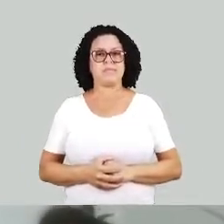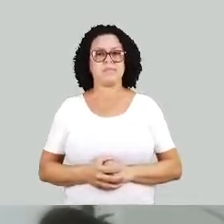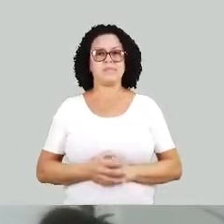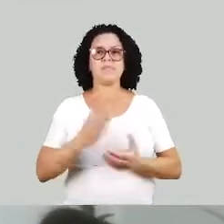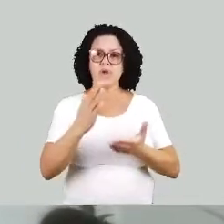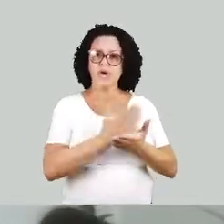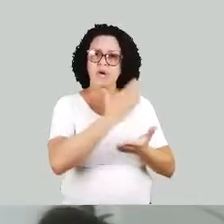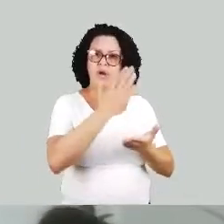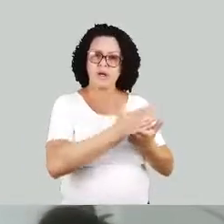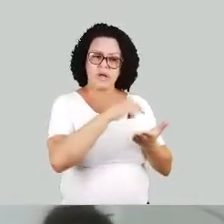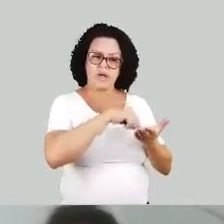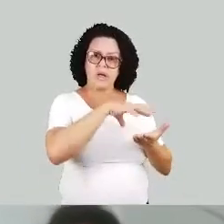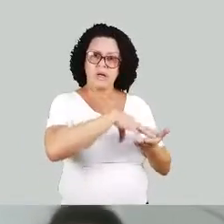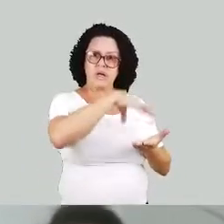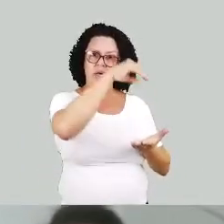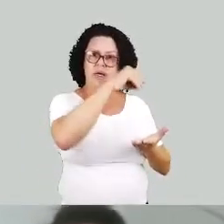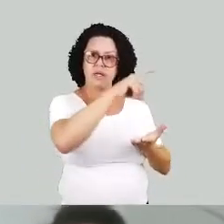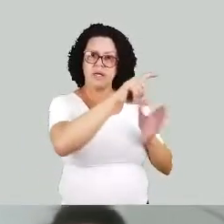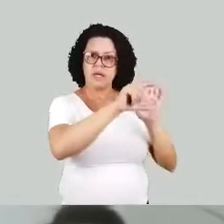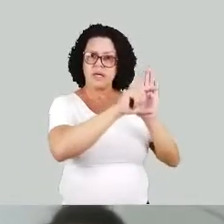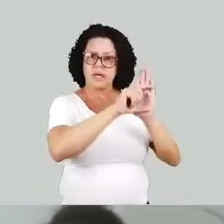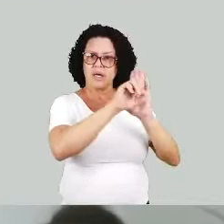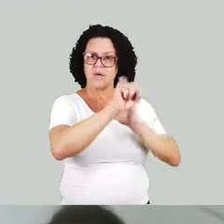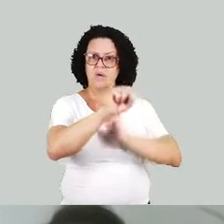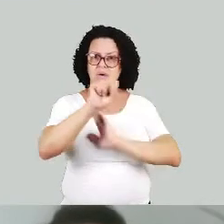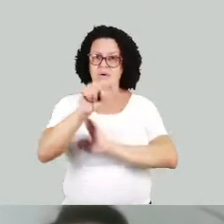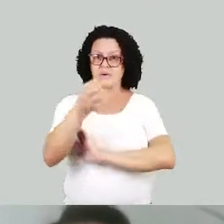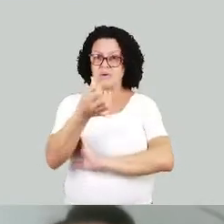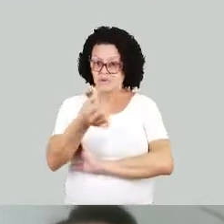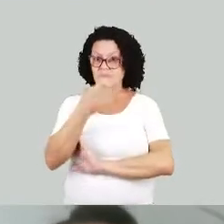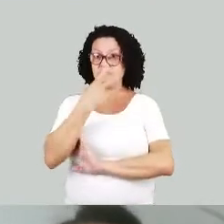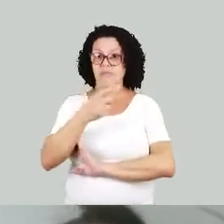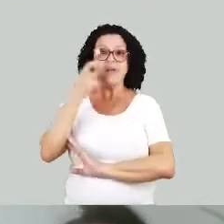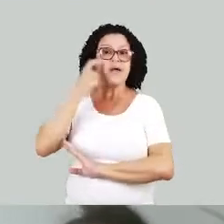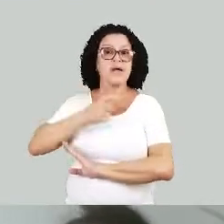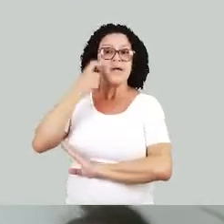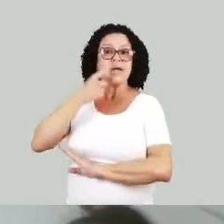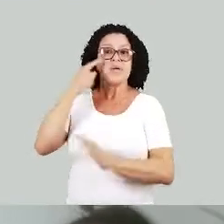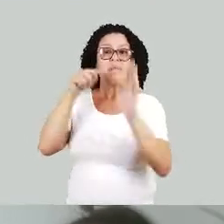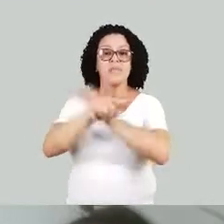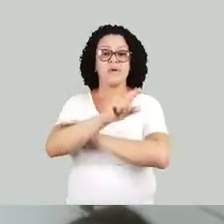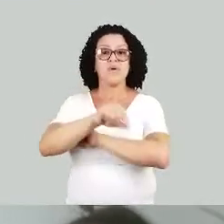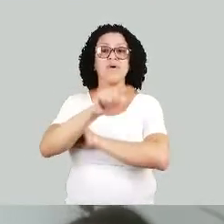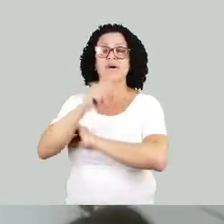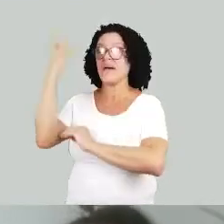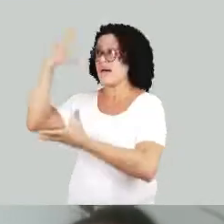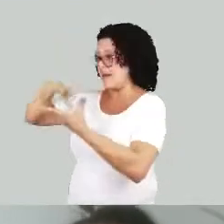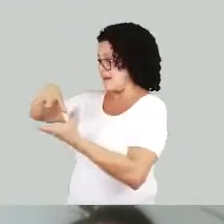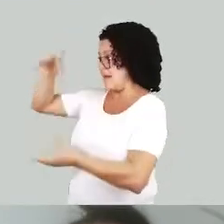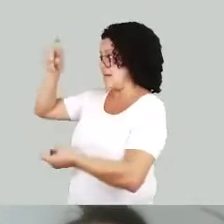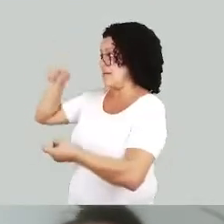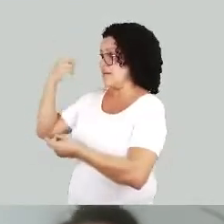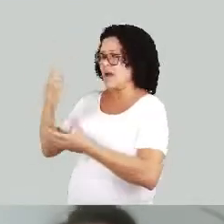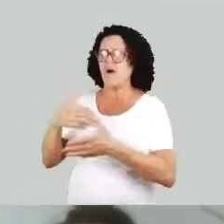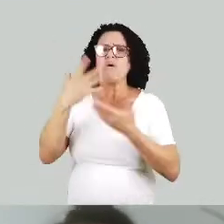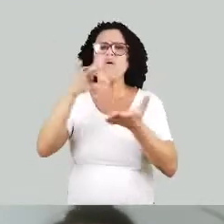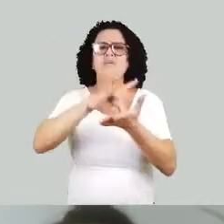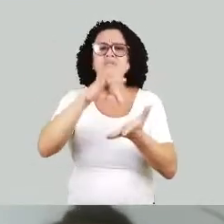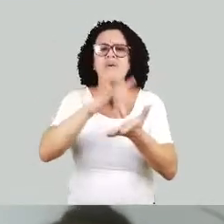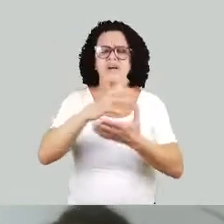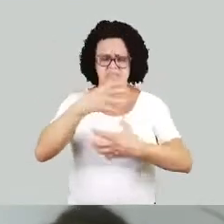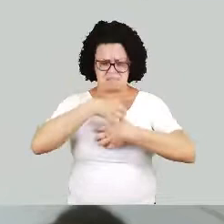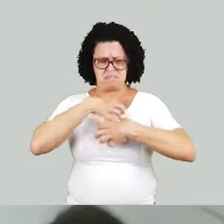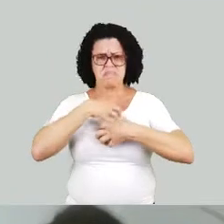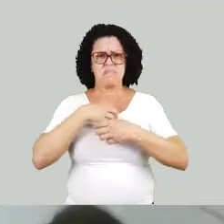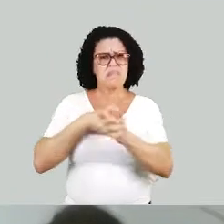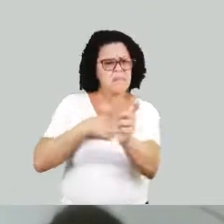No Livro dos Espíritos, a questão 886, Allan Kardec pergunta aos espíritos: qual é o verdadeiro